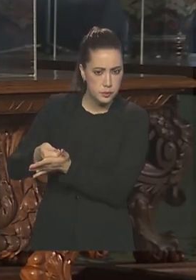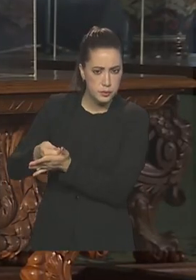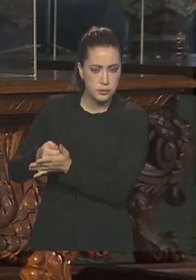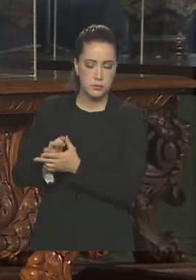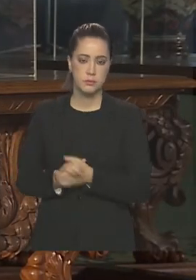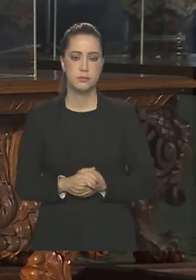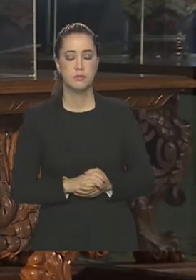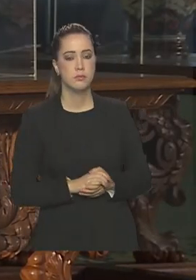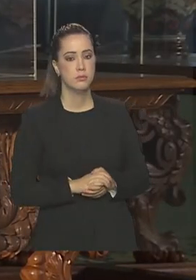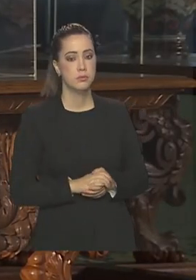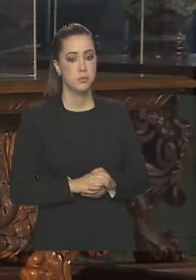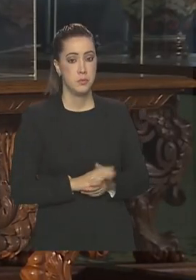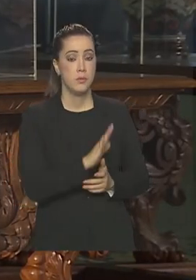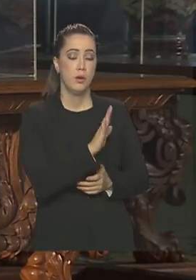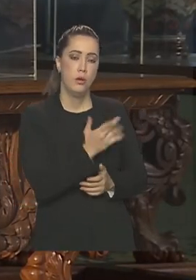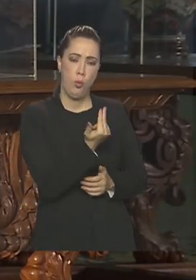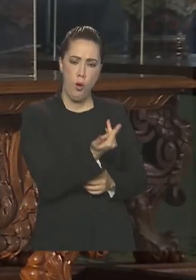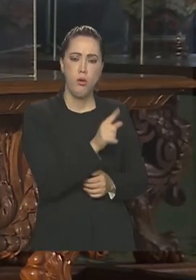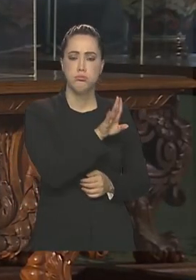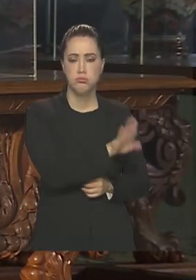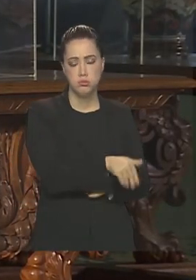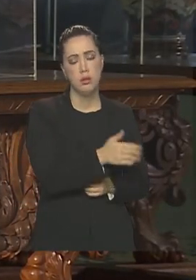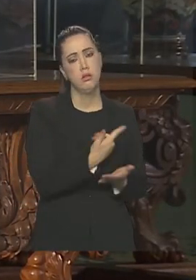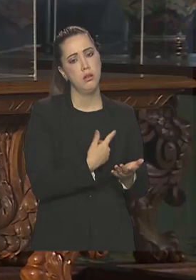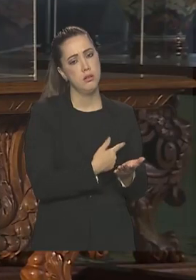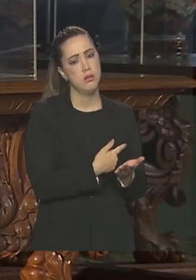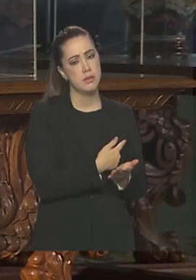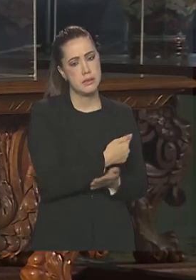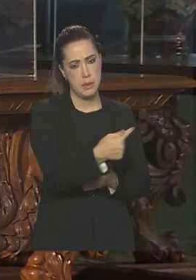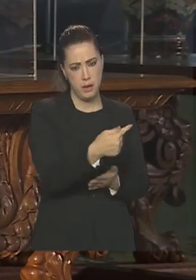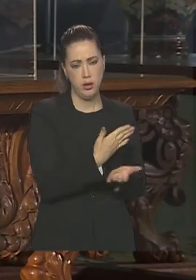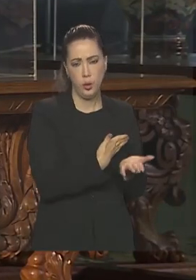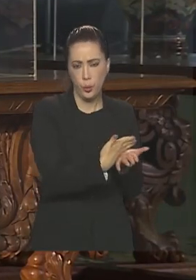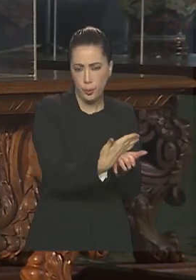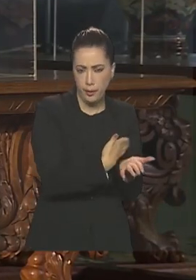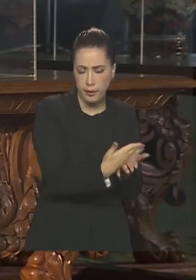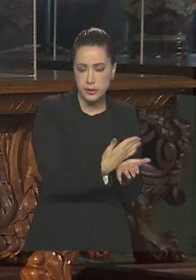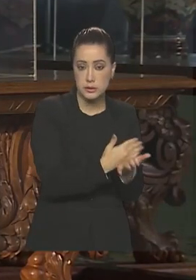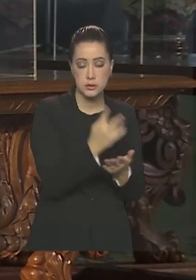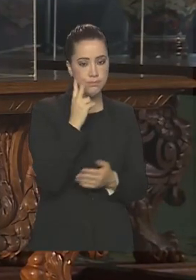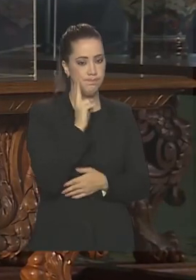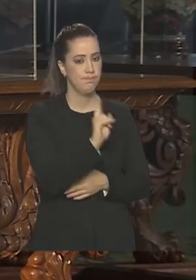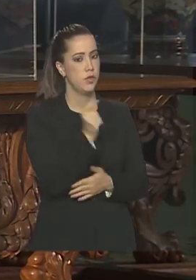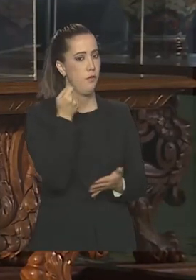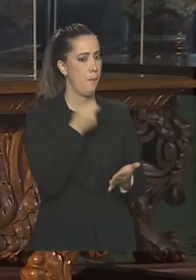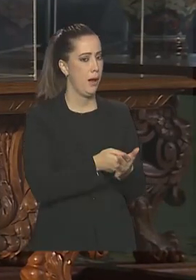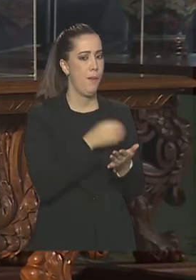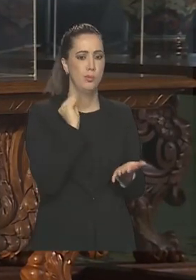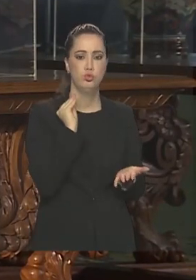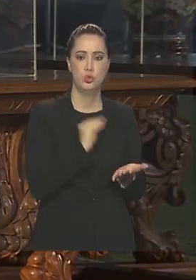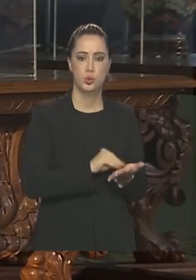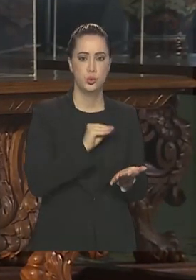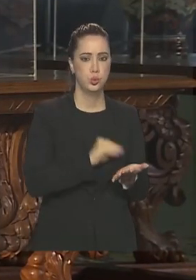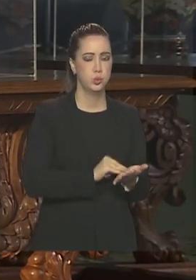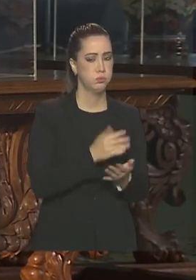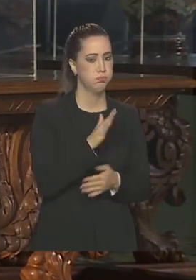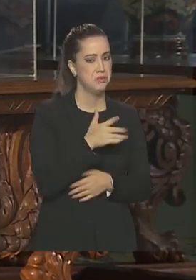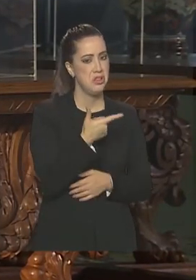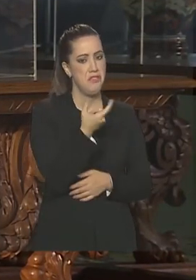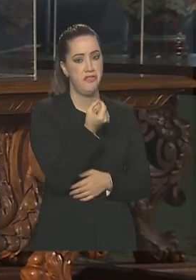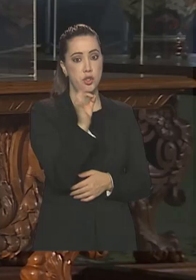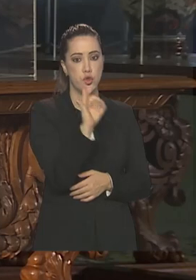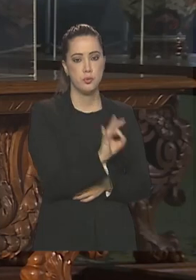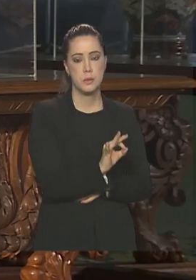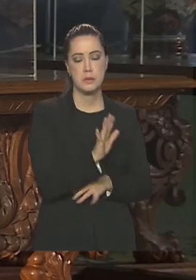carga, nas primeiras semanas da pandemia, nós observamos uma inadimplência muito elevada, 15%, chegando a 20%